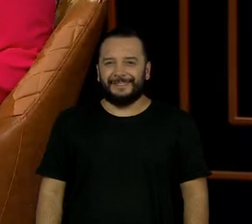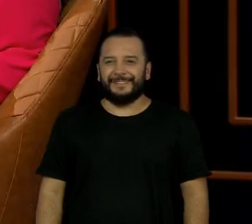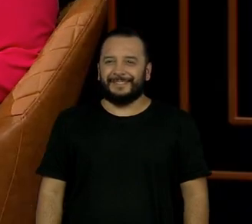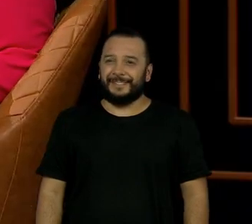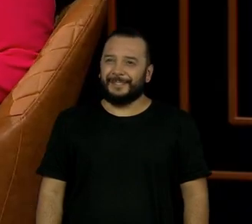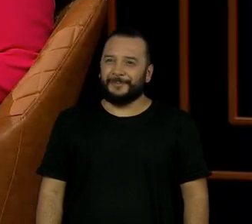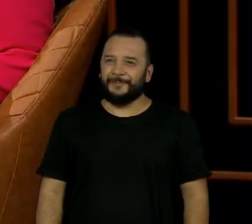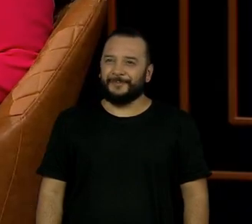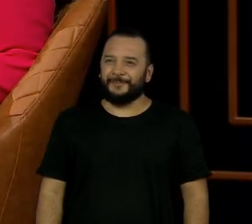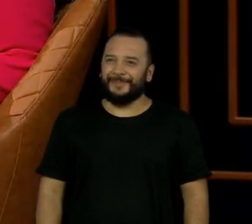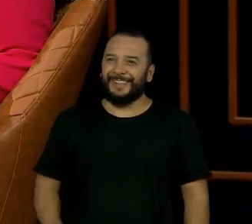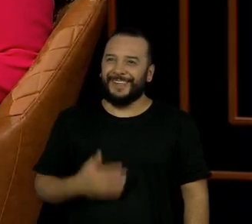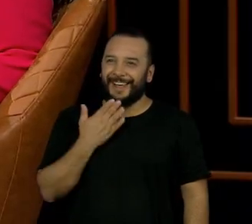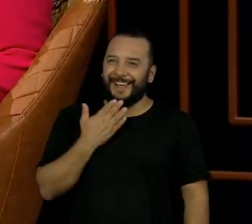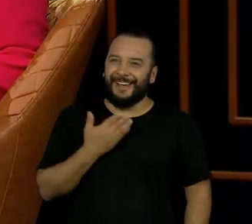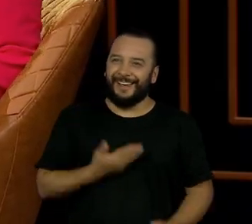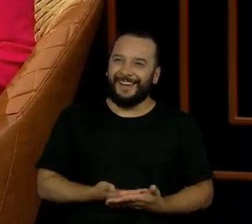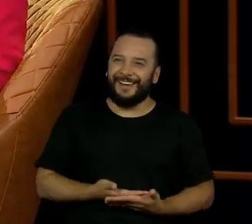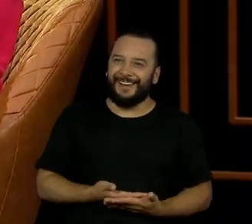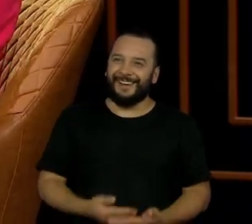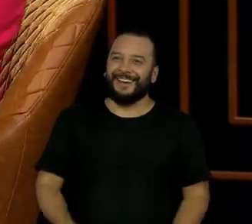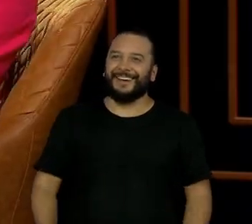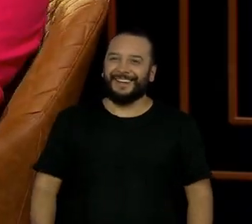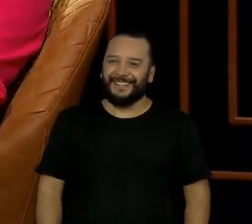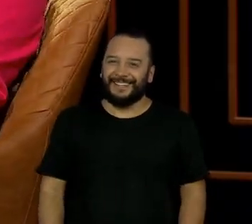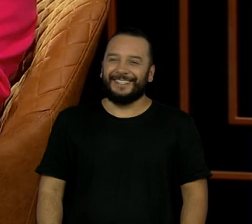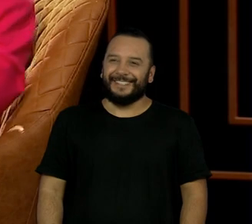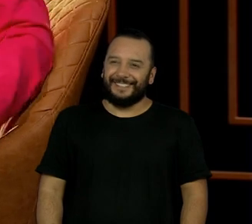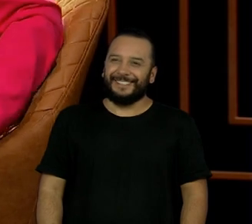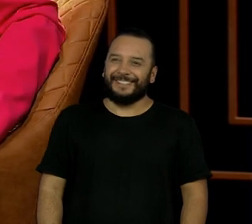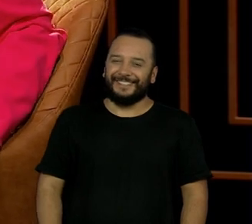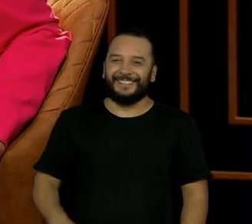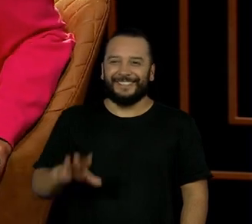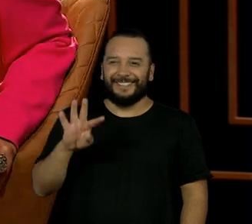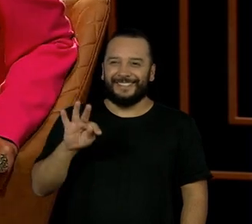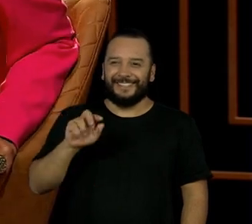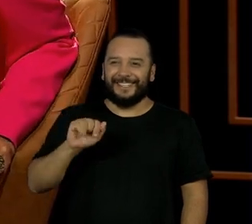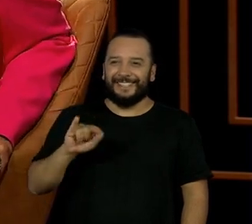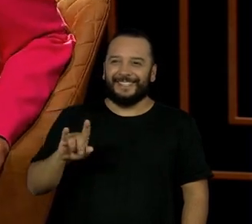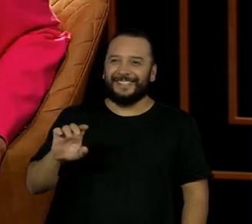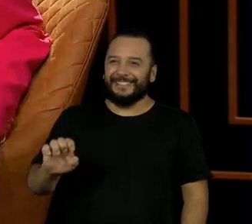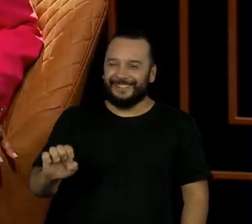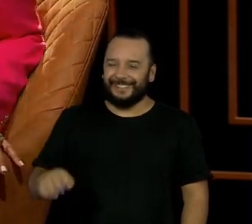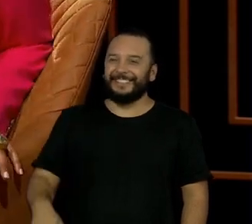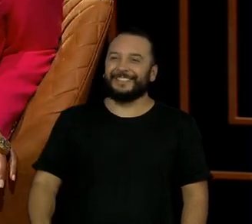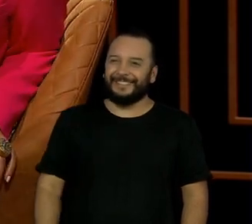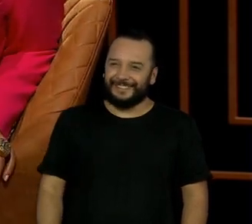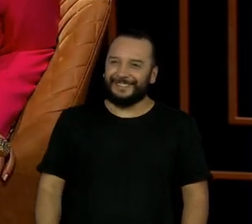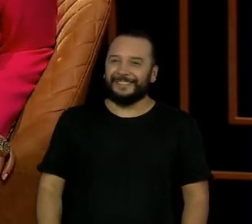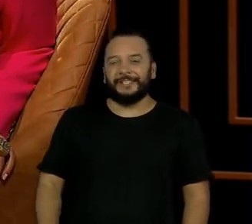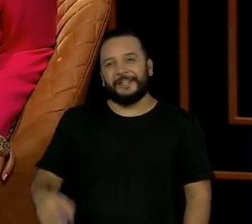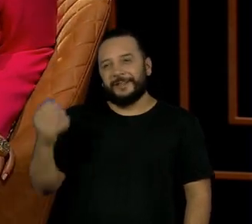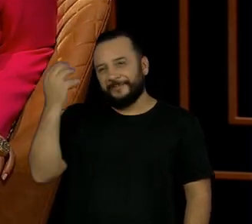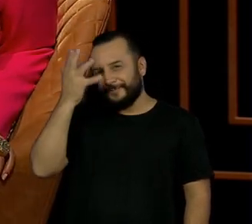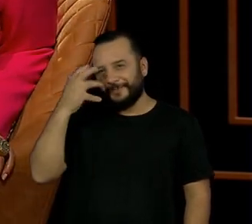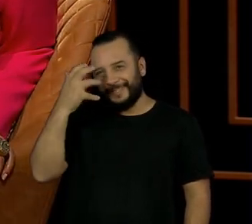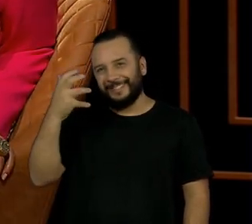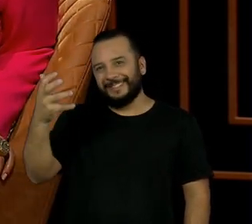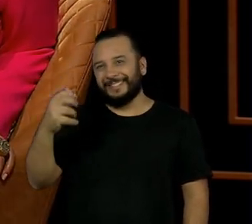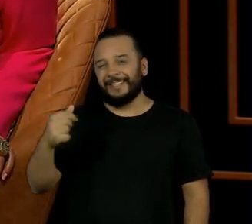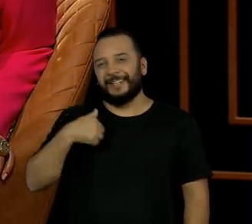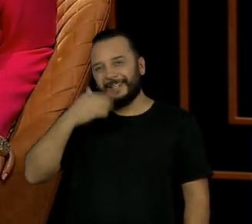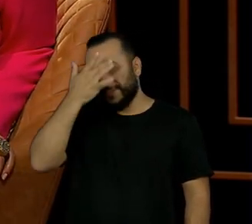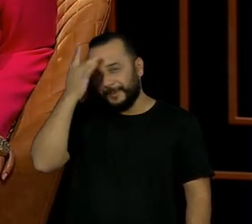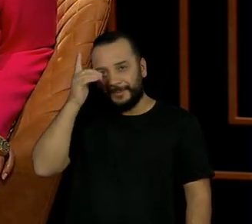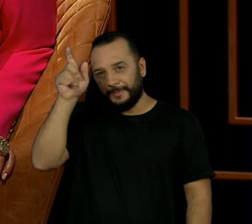eu com a boca aberta assim o Thais é uma paixão né de